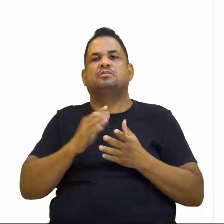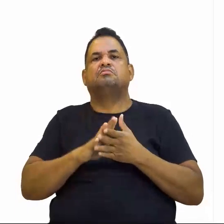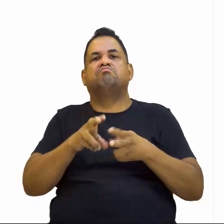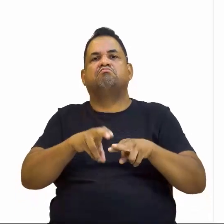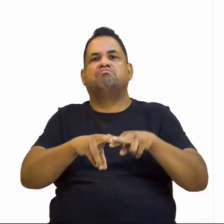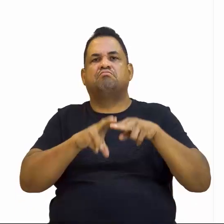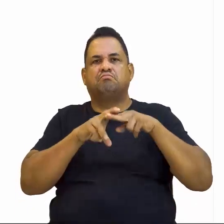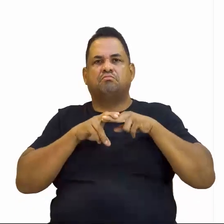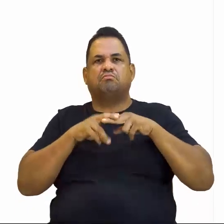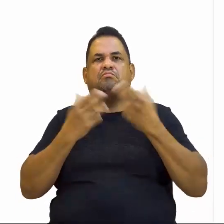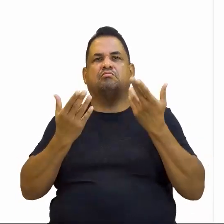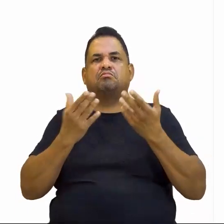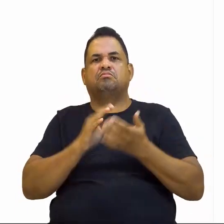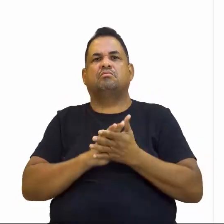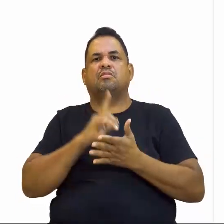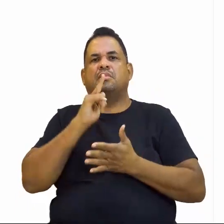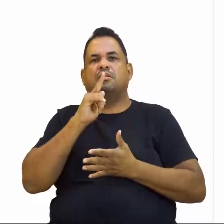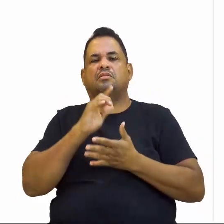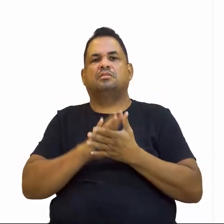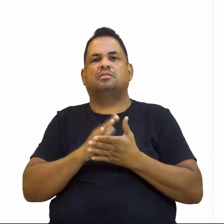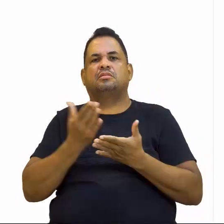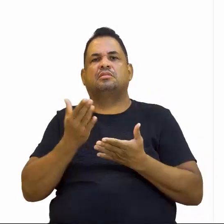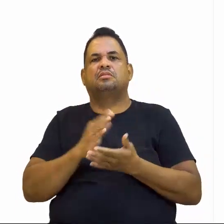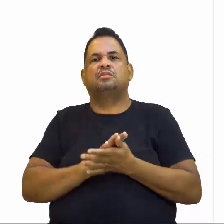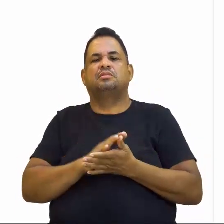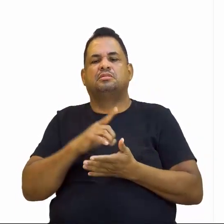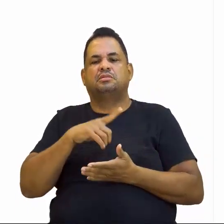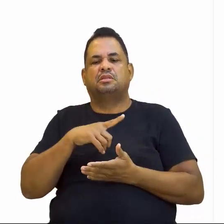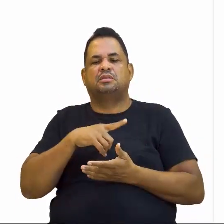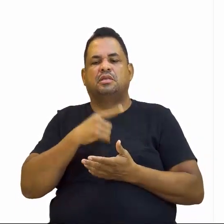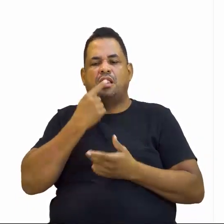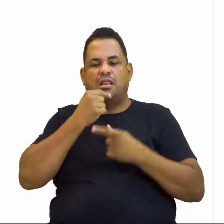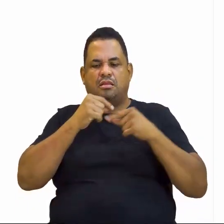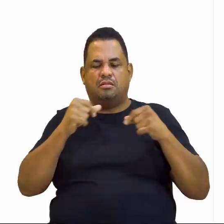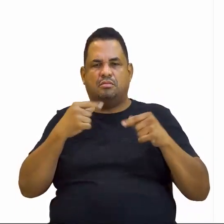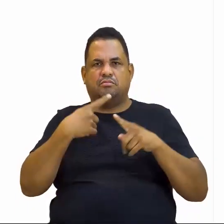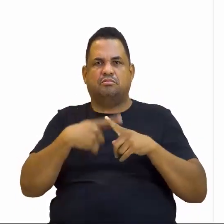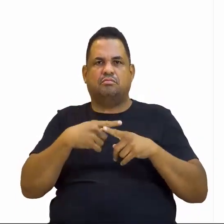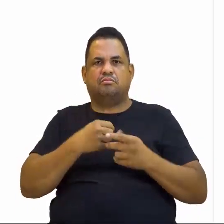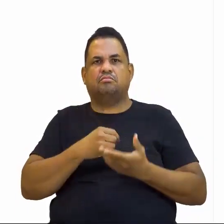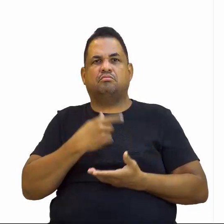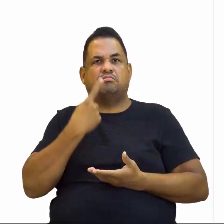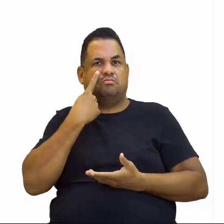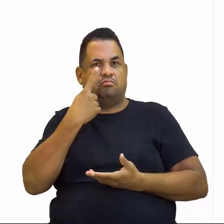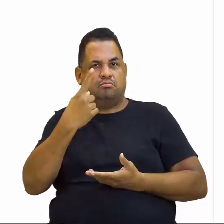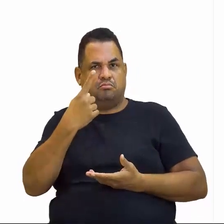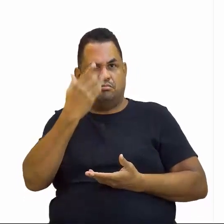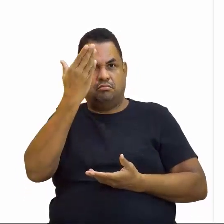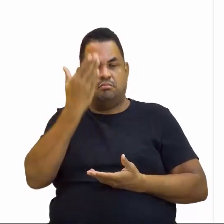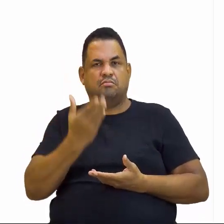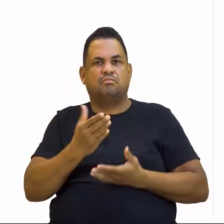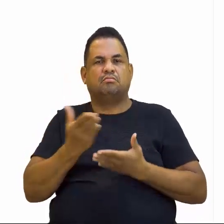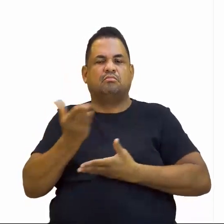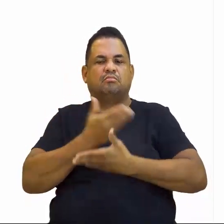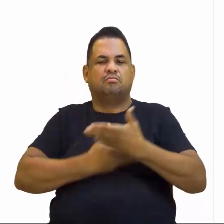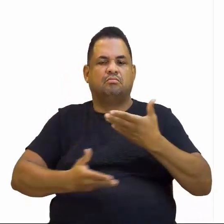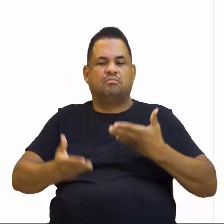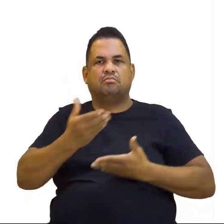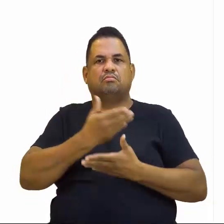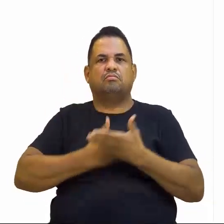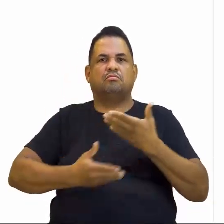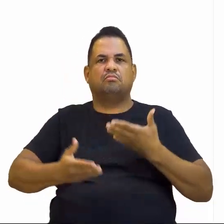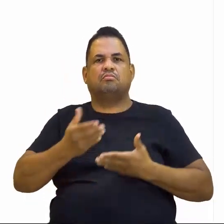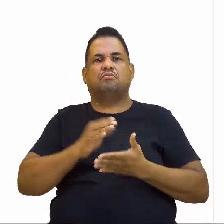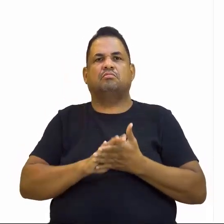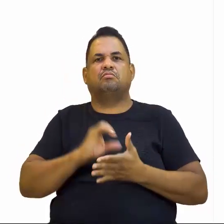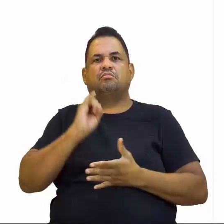isso que essas águas, elas são salgadas. Porque quando a gente tiver a interação desses